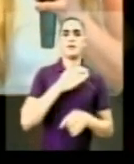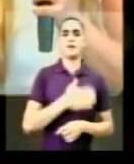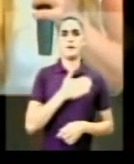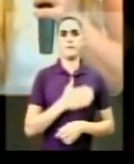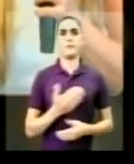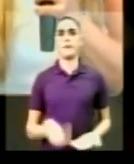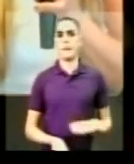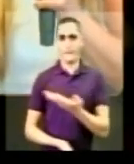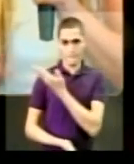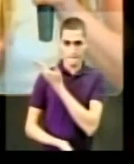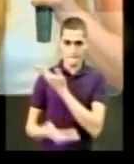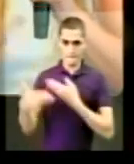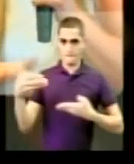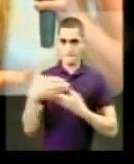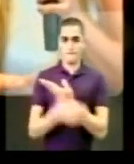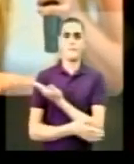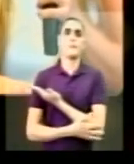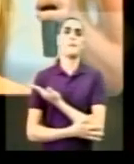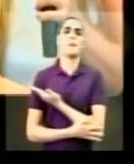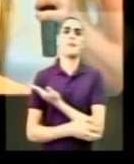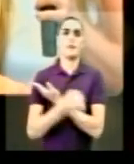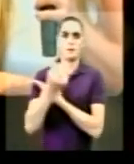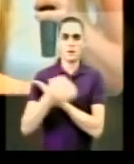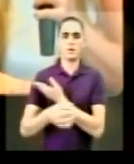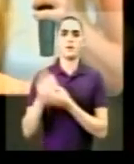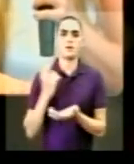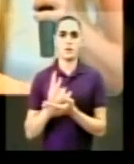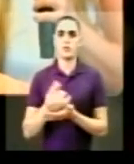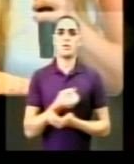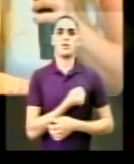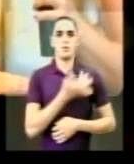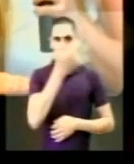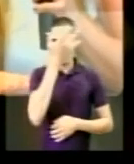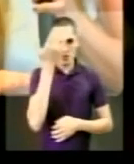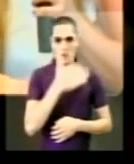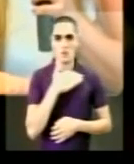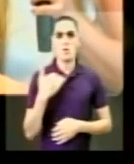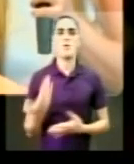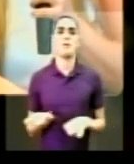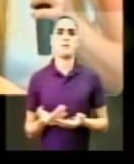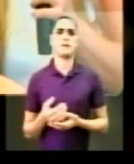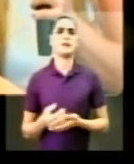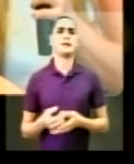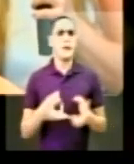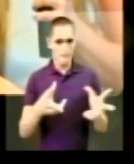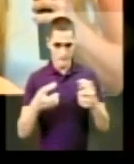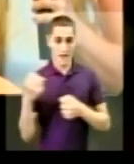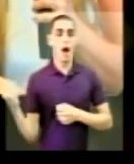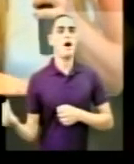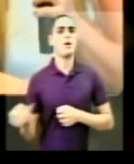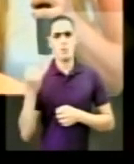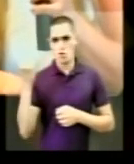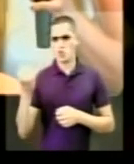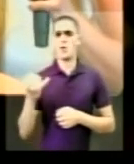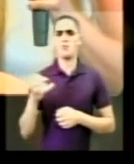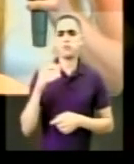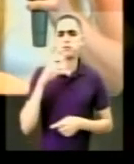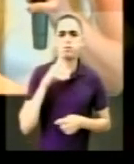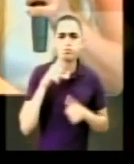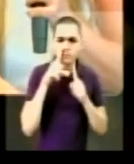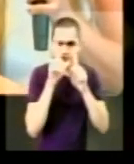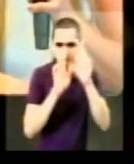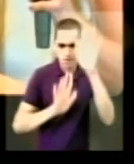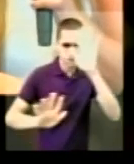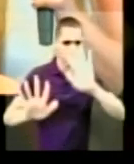Próximo slide. Ainda falando dos óbitos, então vocês podem ver que é muito importante todo o cuidado. Em qualquer lugar que